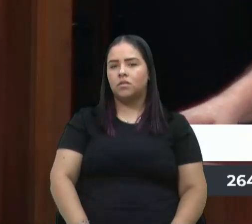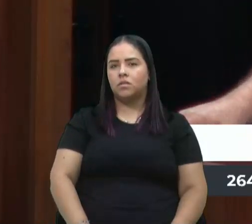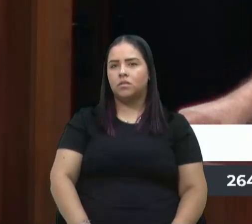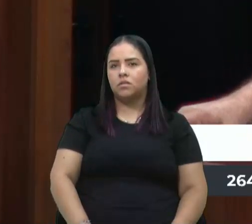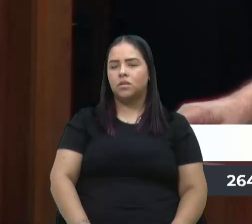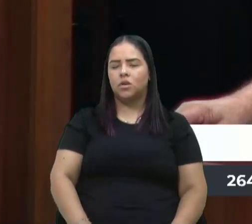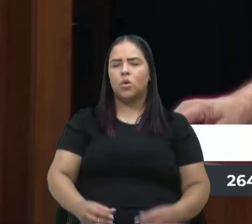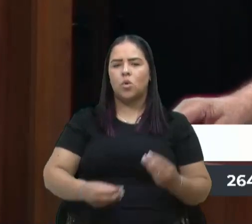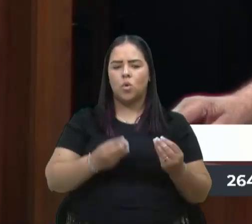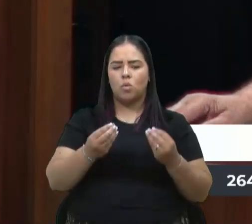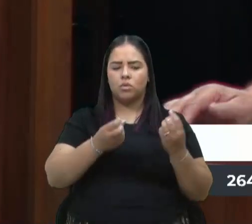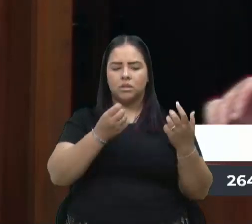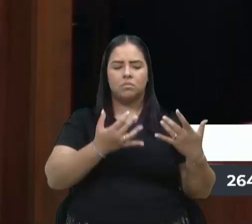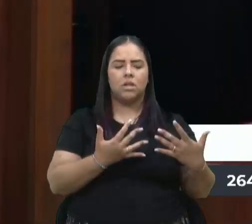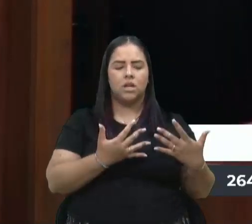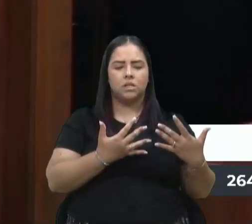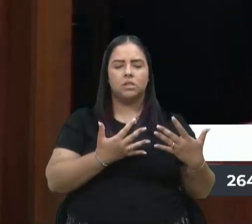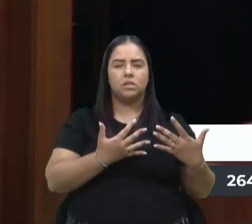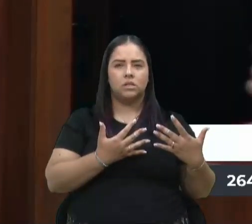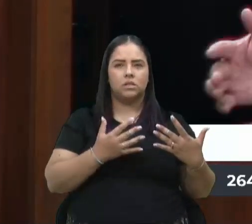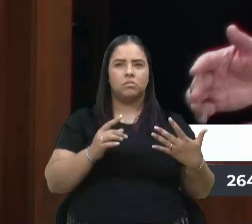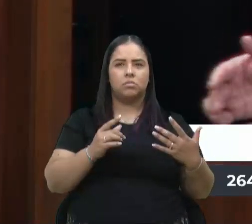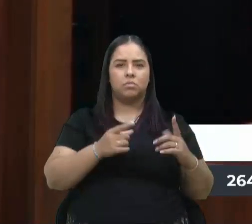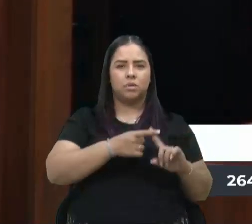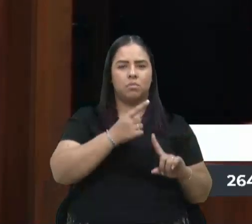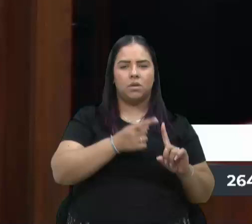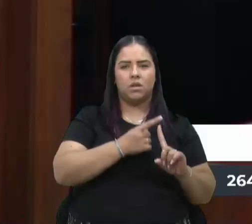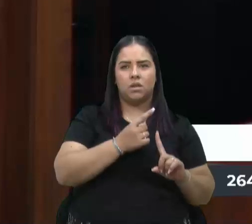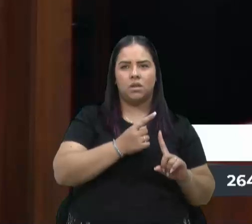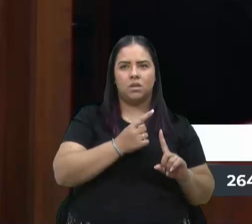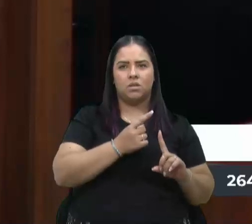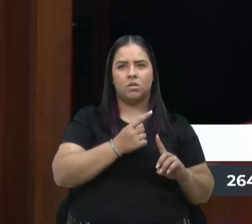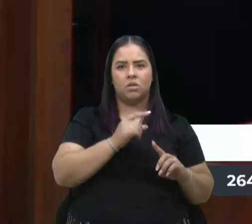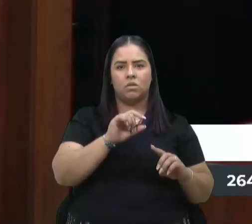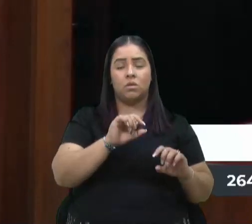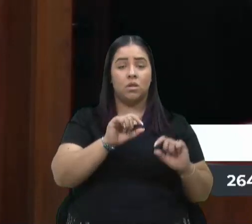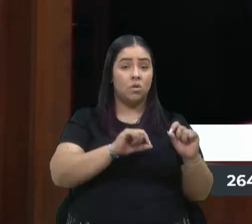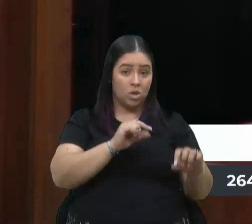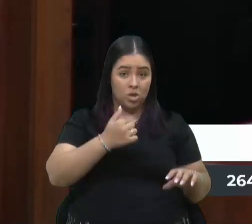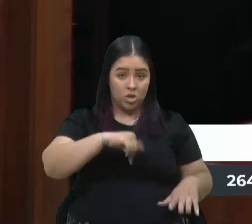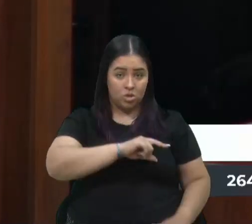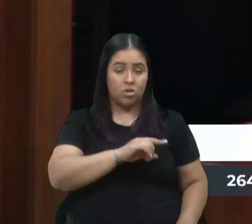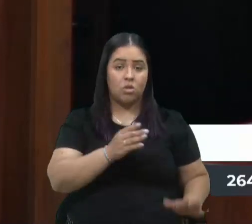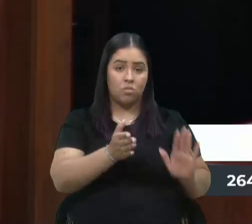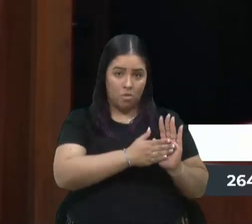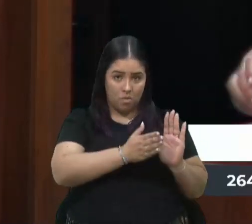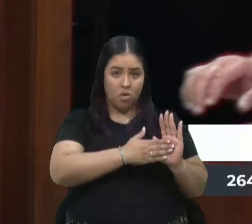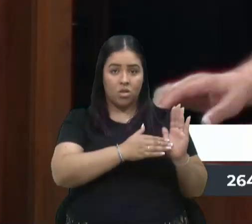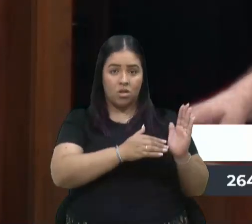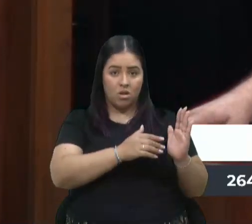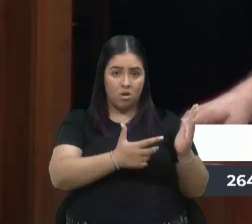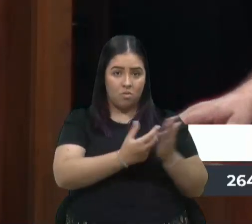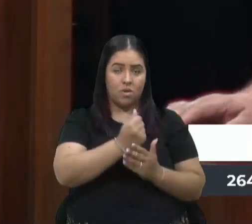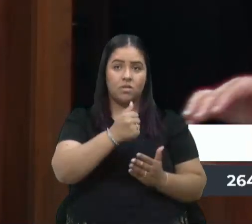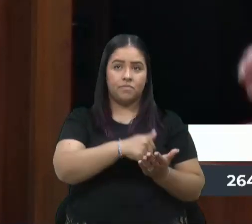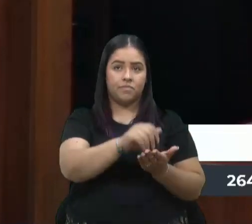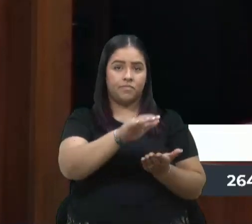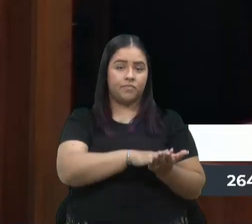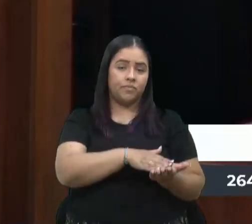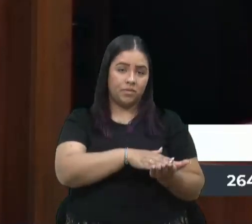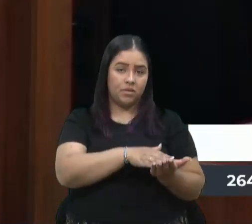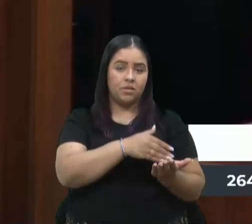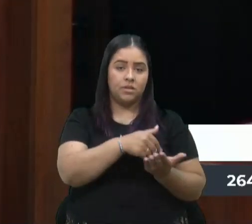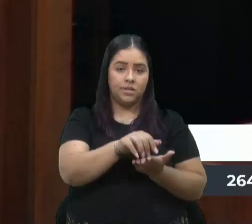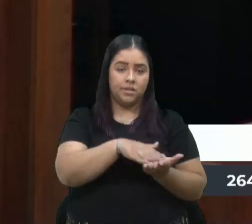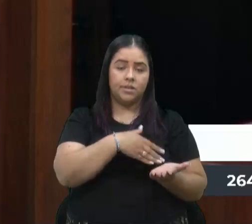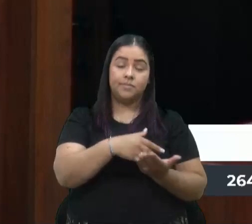como é que eu vou dizer? Primeiro nós propomos de comprar tinta. Disse que não tinha, bom, passou,